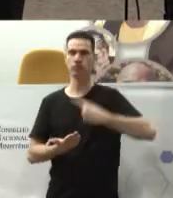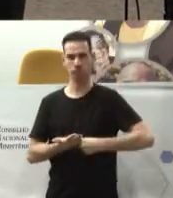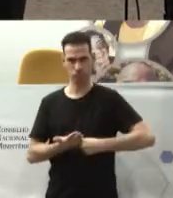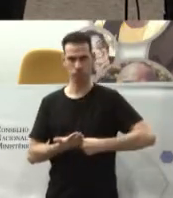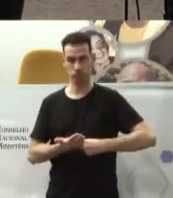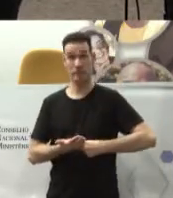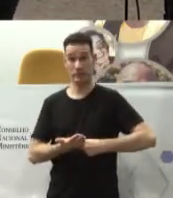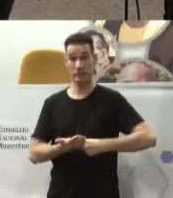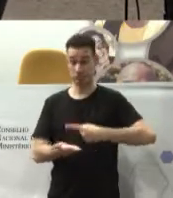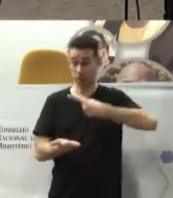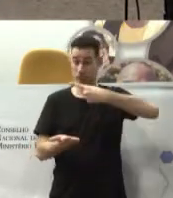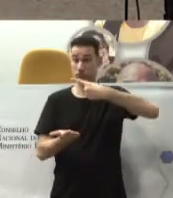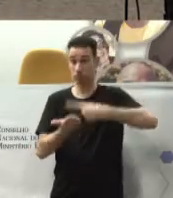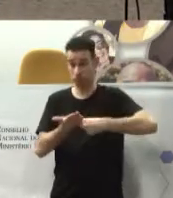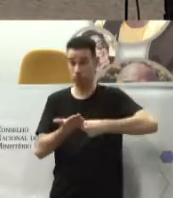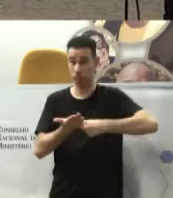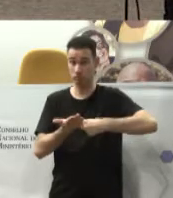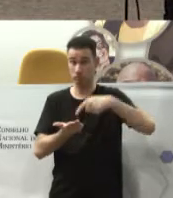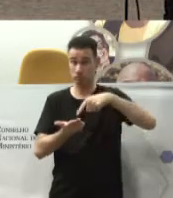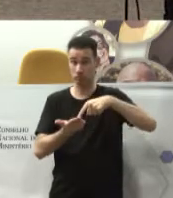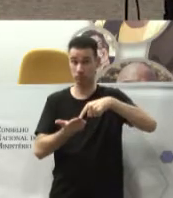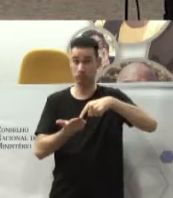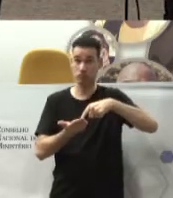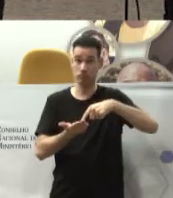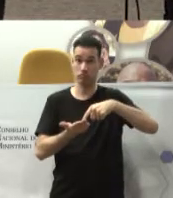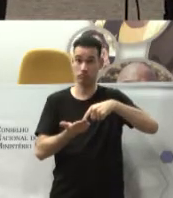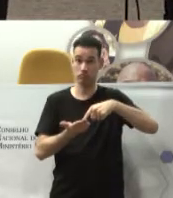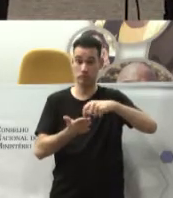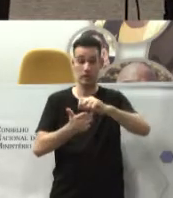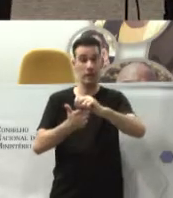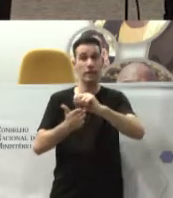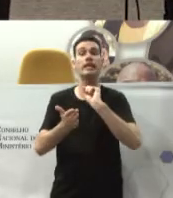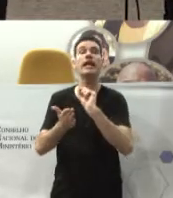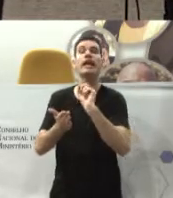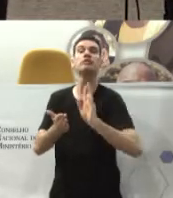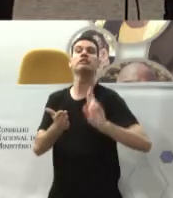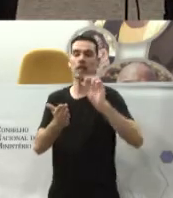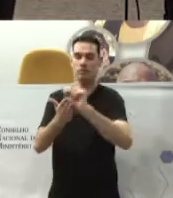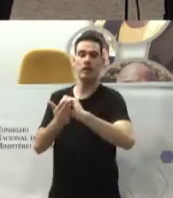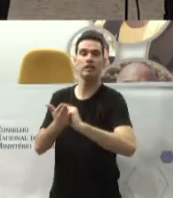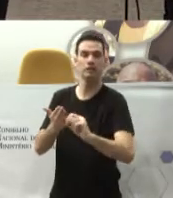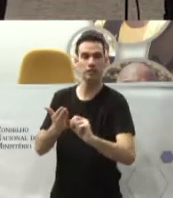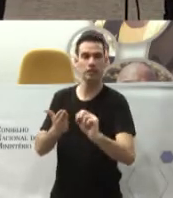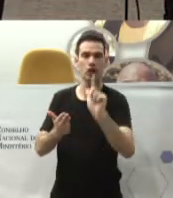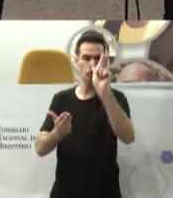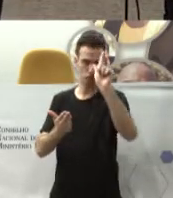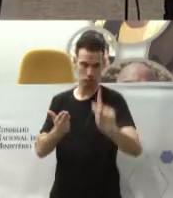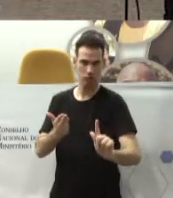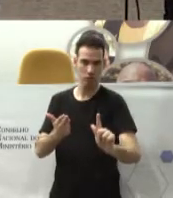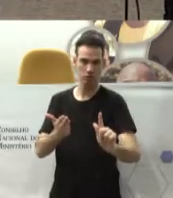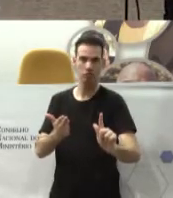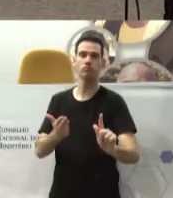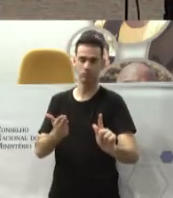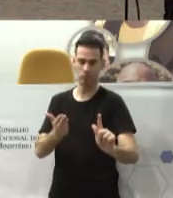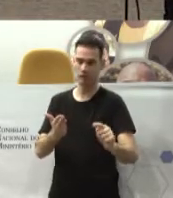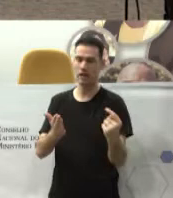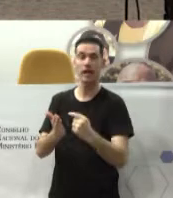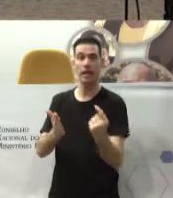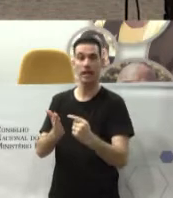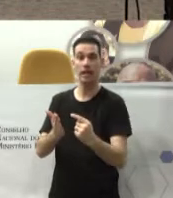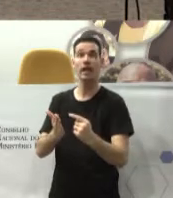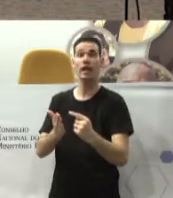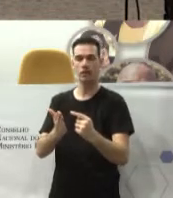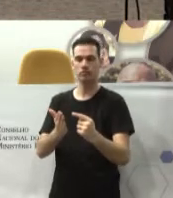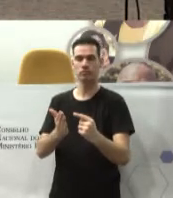termo de compromisso, não um TAC, que é assinado com o gestor, que participou das discussões. E ali pactua-se